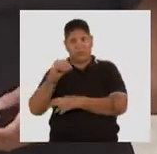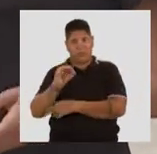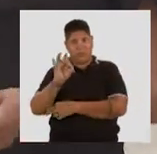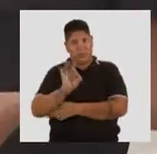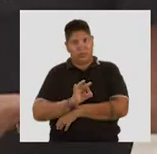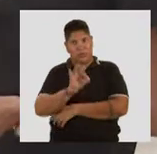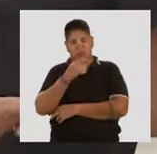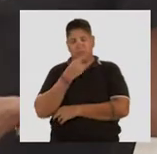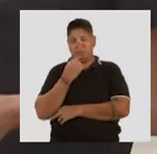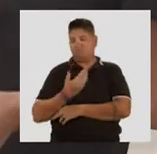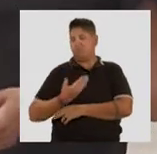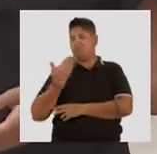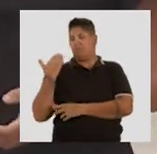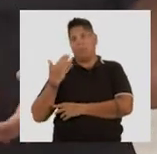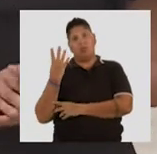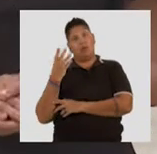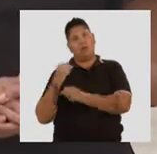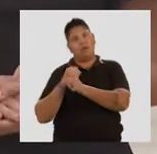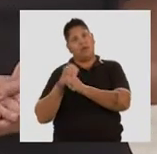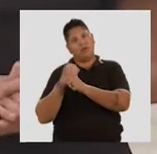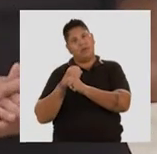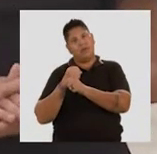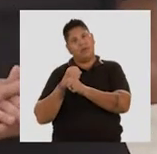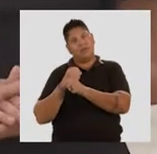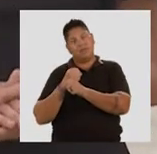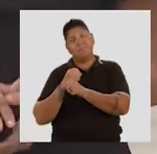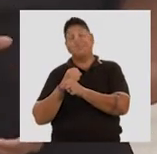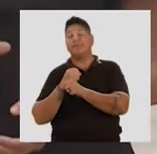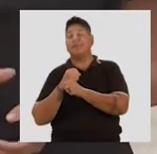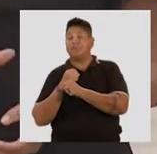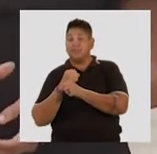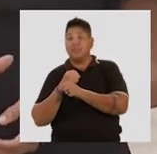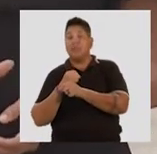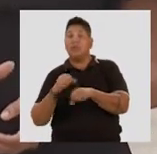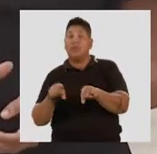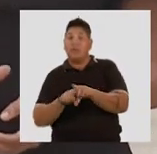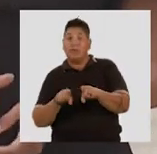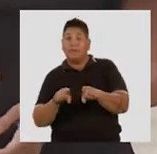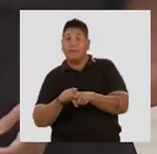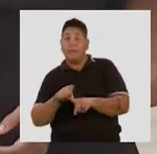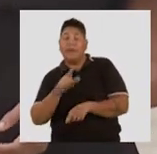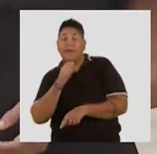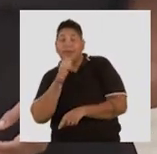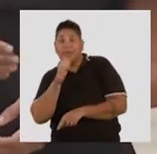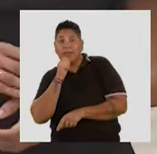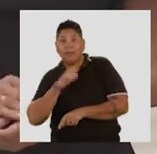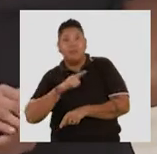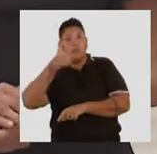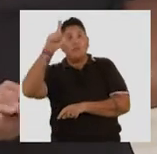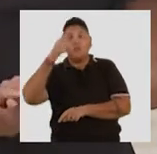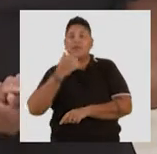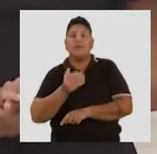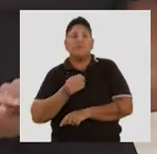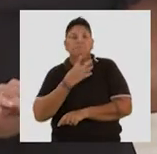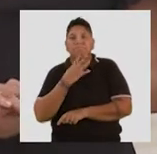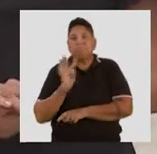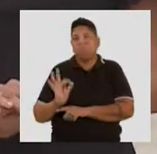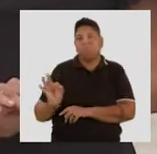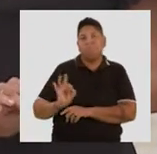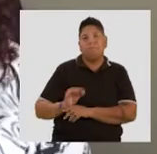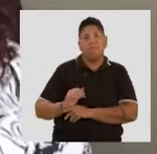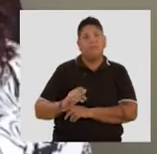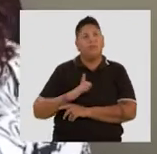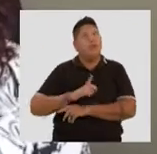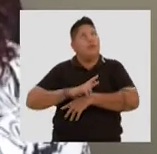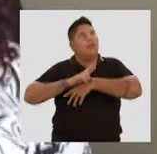cresceram 30% nos últimos 4 anos. Isso sem contar os casos que não são levados à